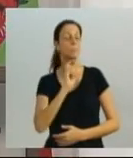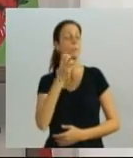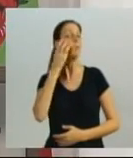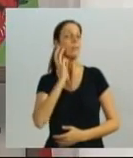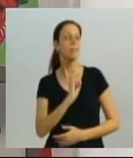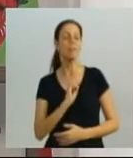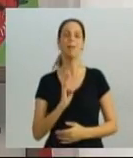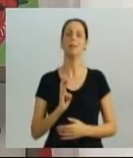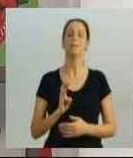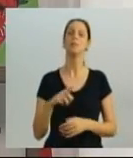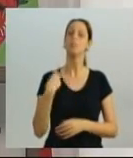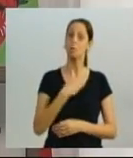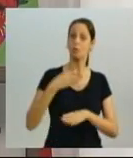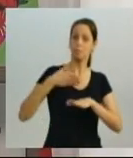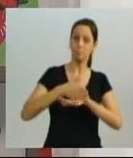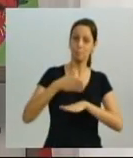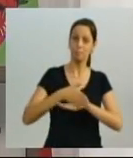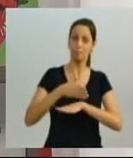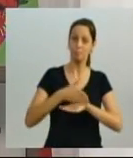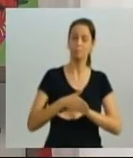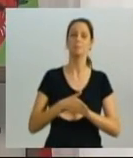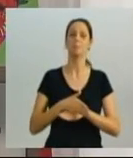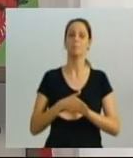de participar dessa